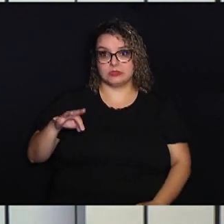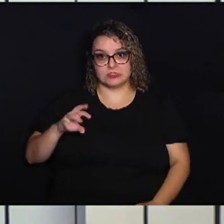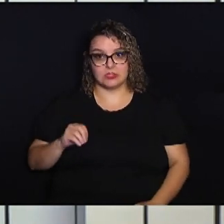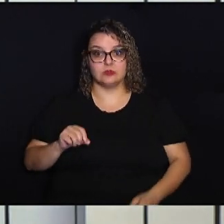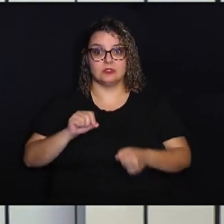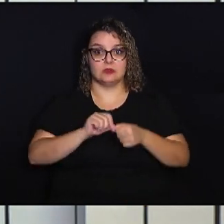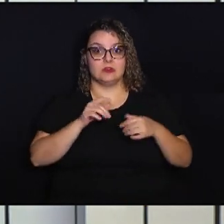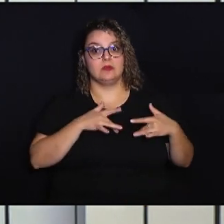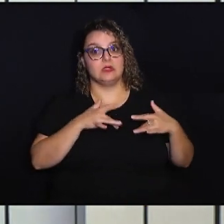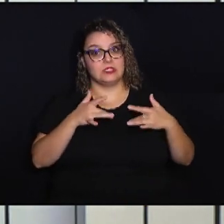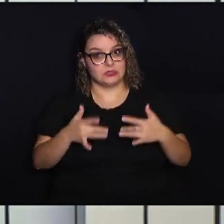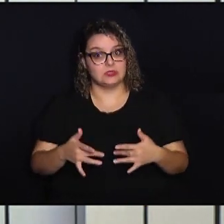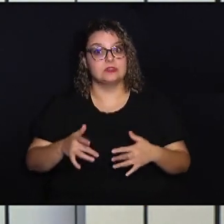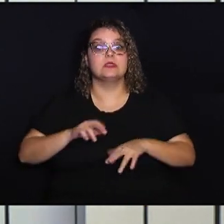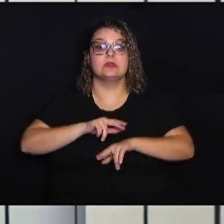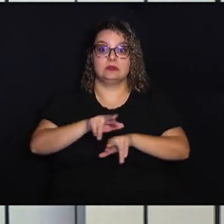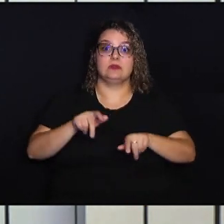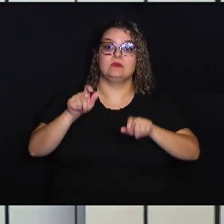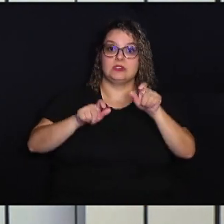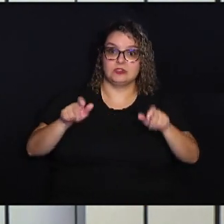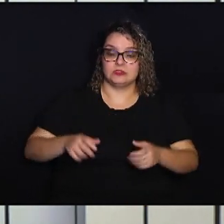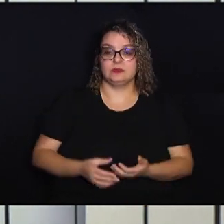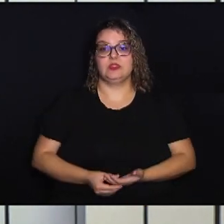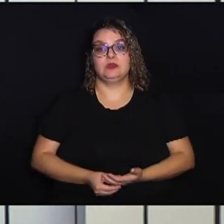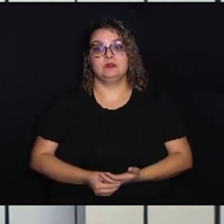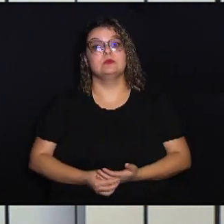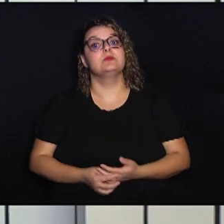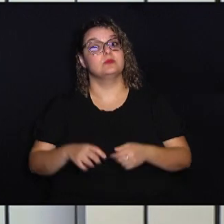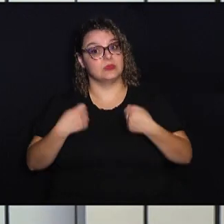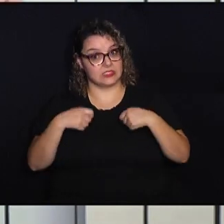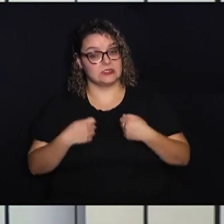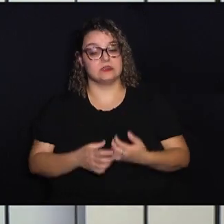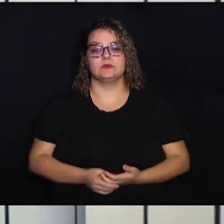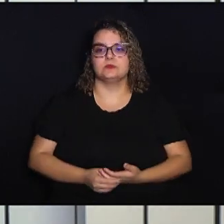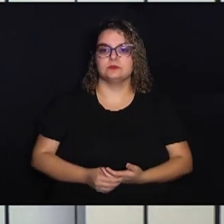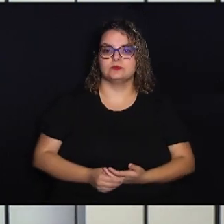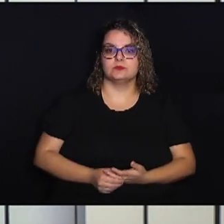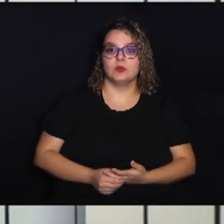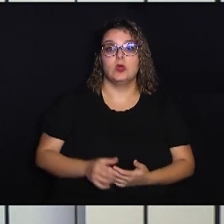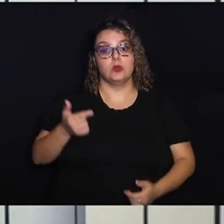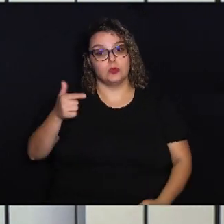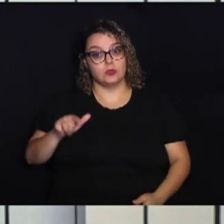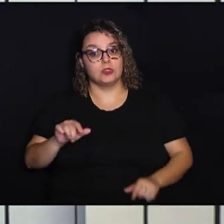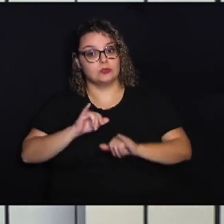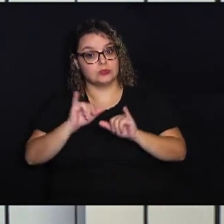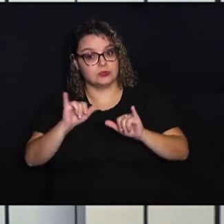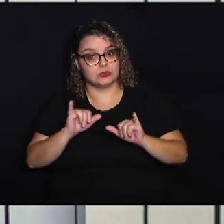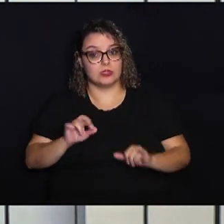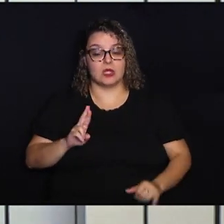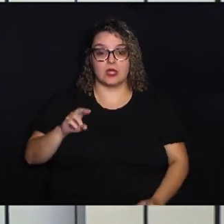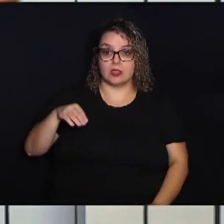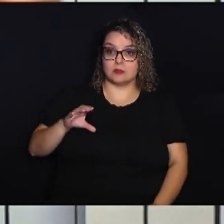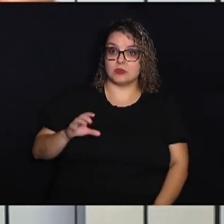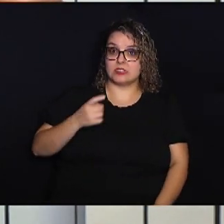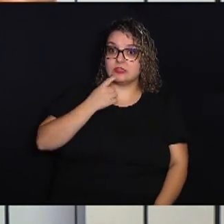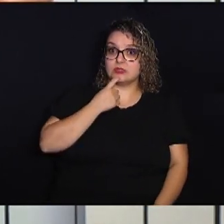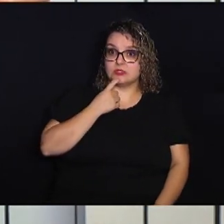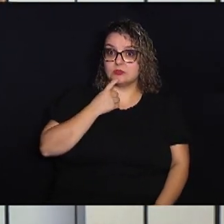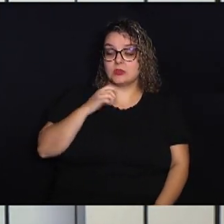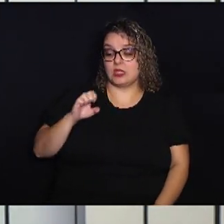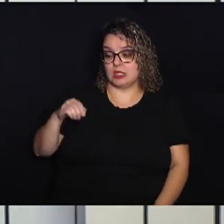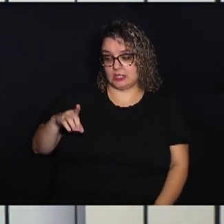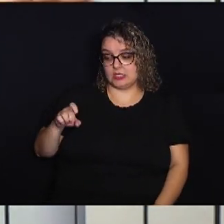essas outras oportunidades. Muito bem, é importante a gente conscientizar as pessoas, né? E é importante também você se sentir bem